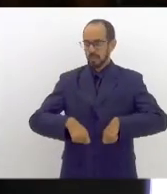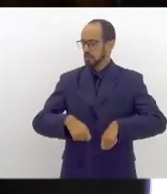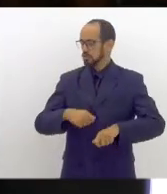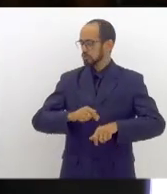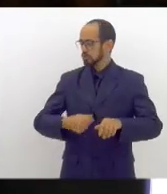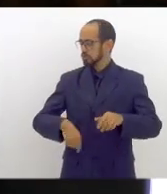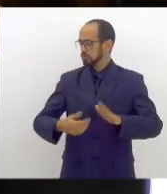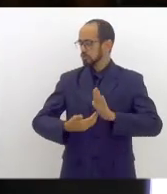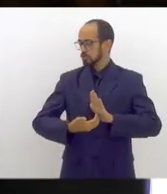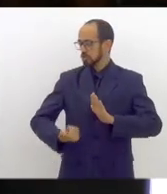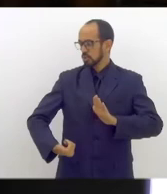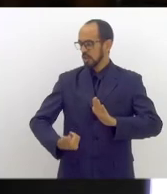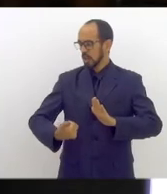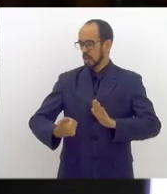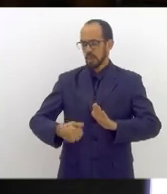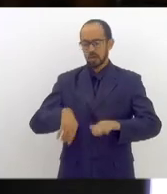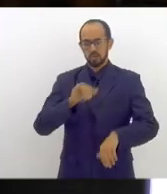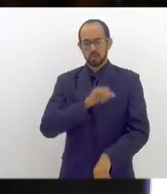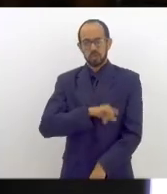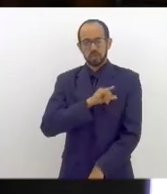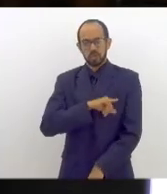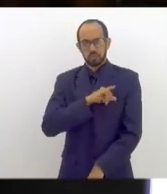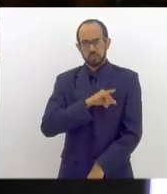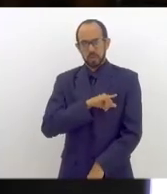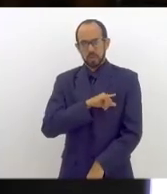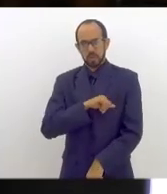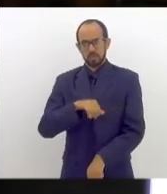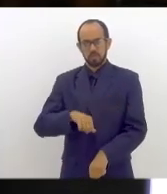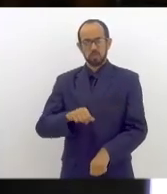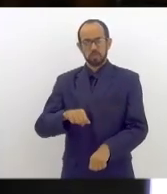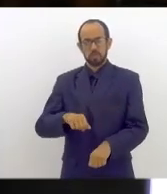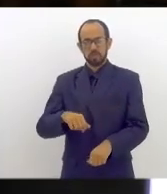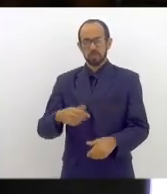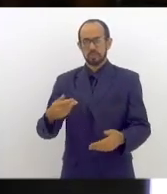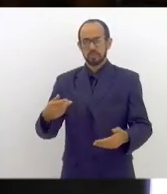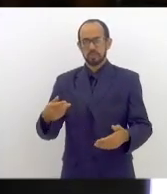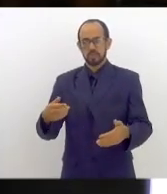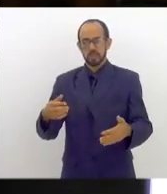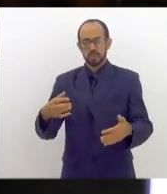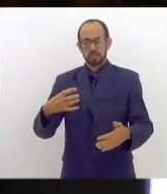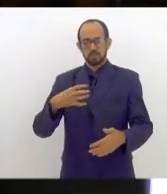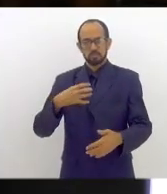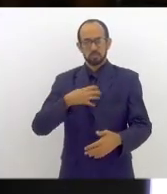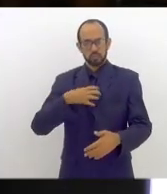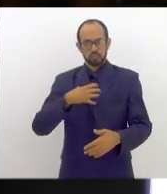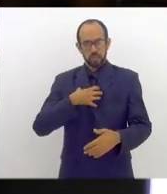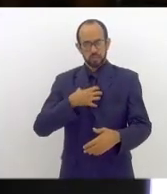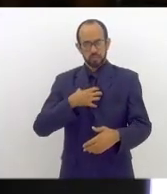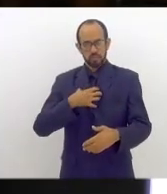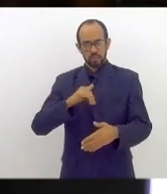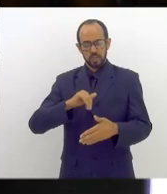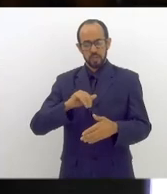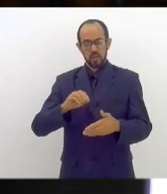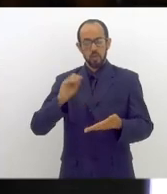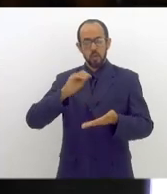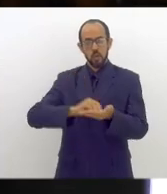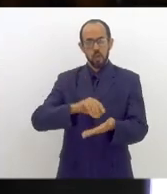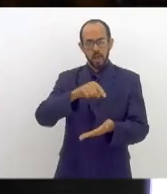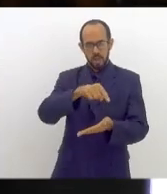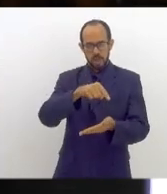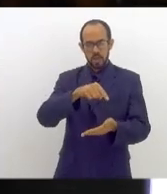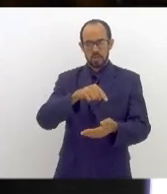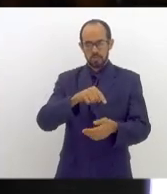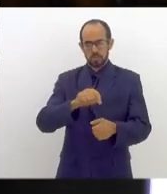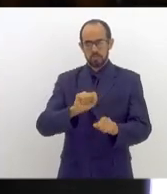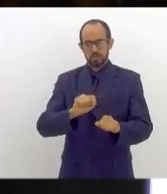estado do Rio de Janeiro daquela situação que ele se encontrava e colocá-lo no patamar que ele nunca deveria ter saído ou seja de